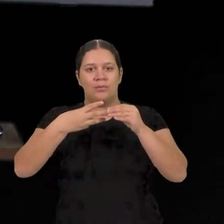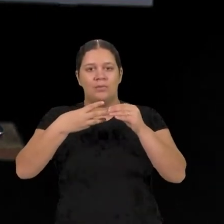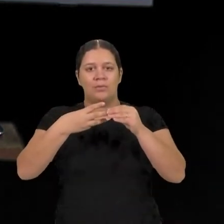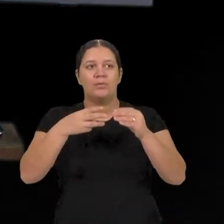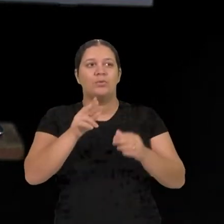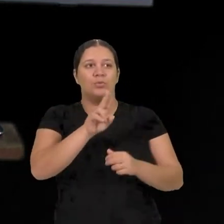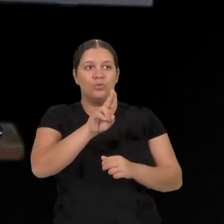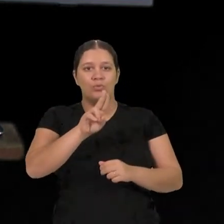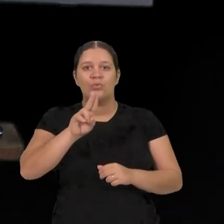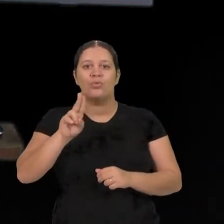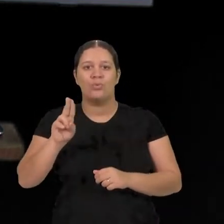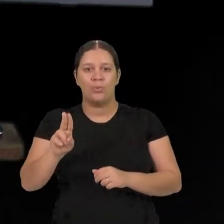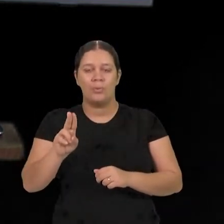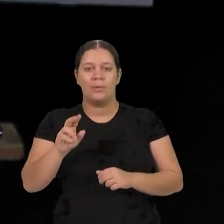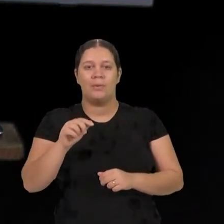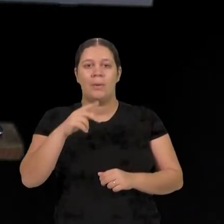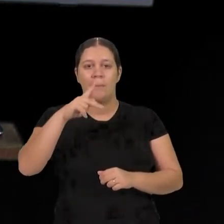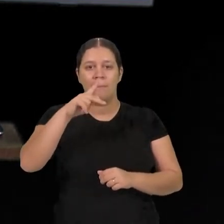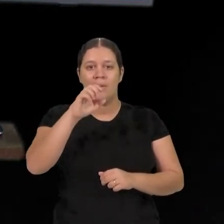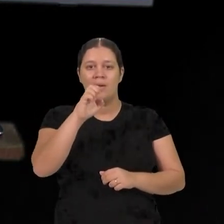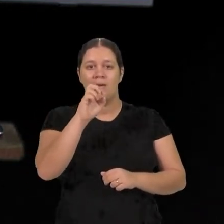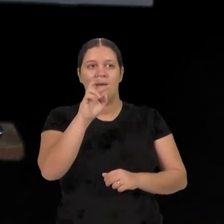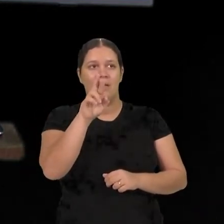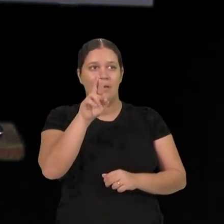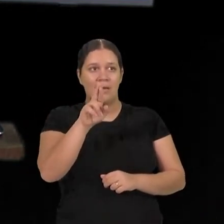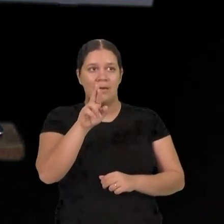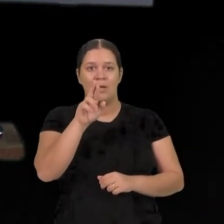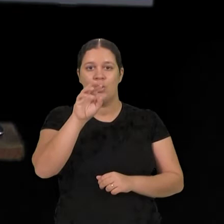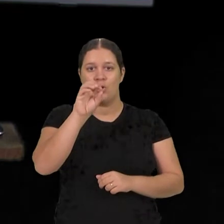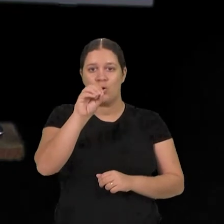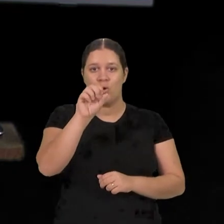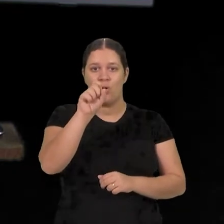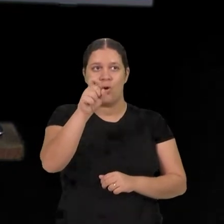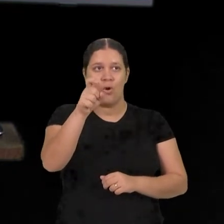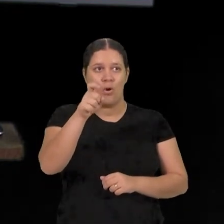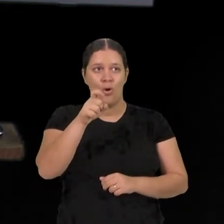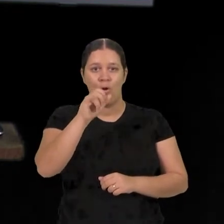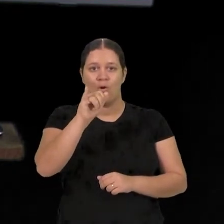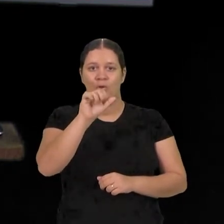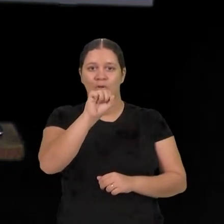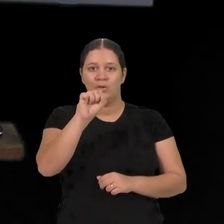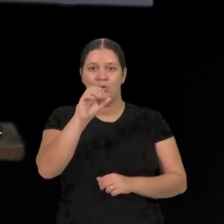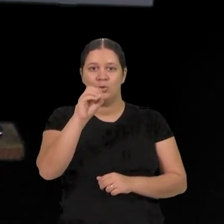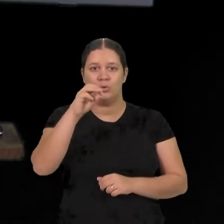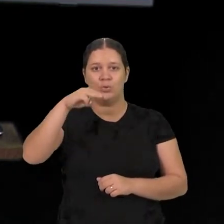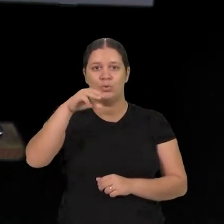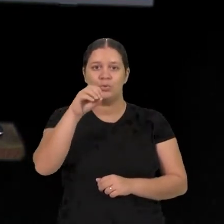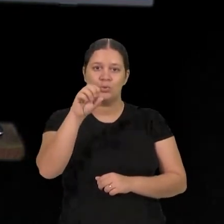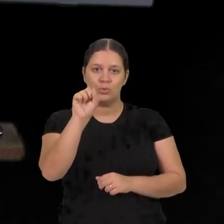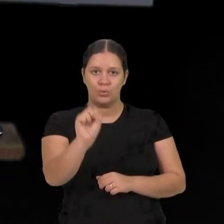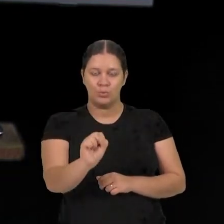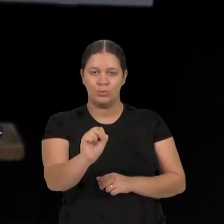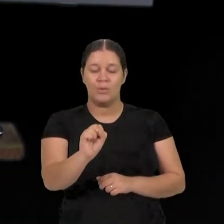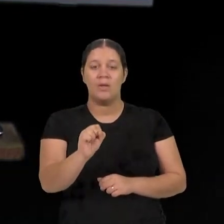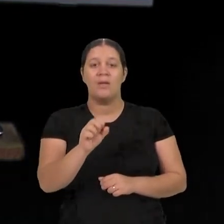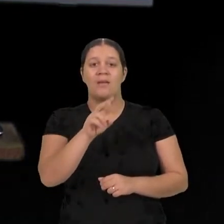chamados peroxissomos. E a ideia do peroxissomo é muito legal pelo seguinte, ele vai